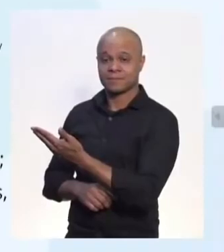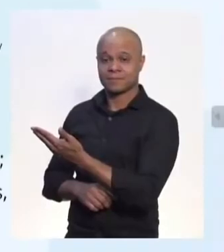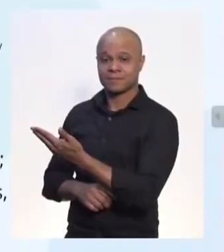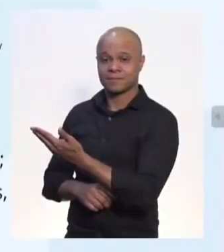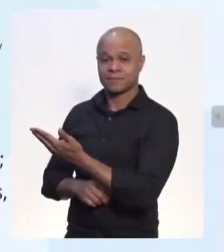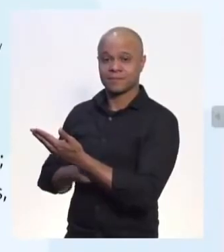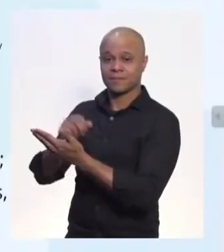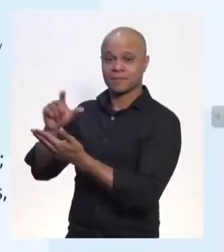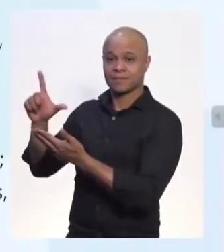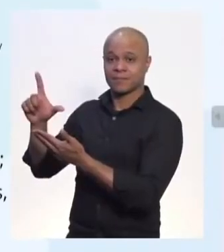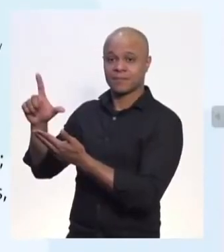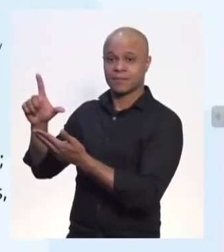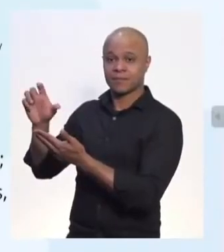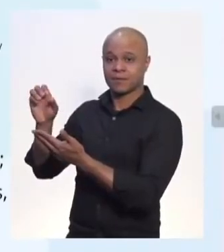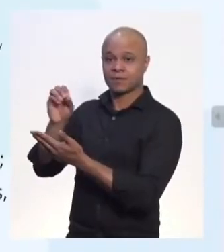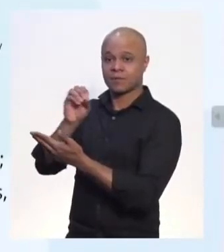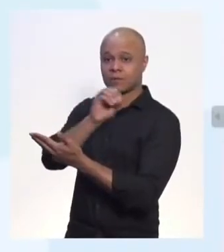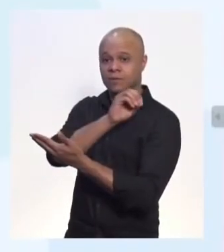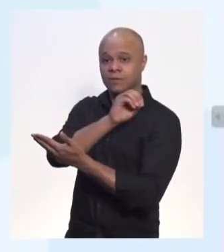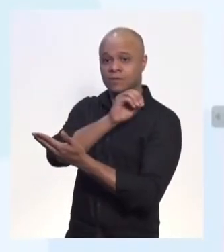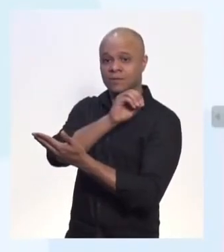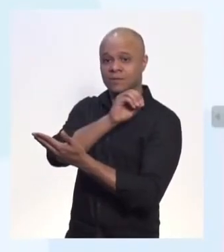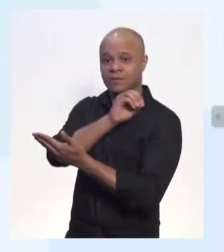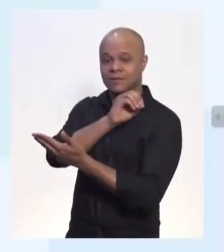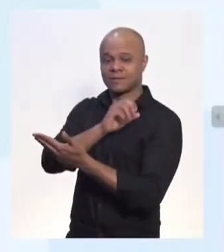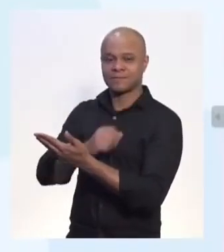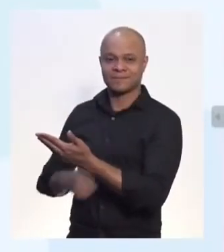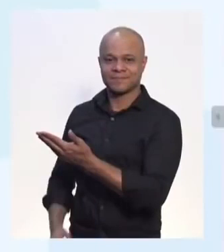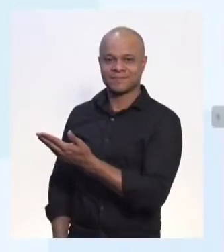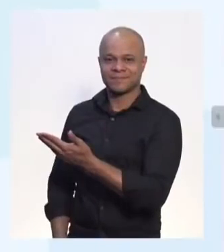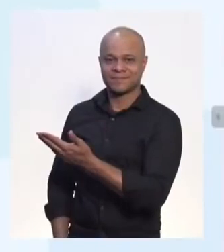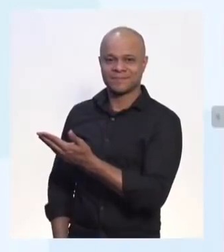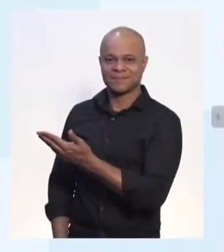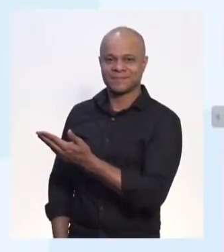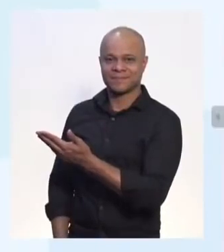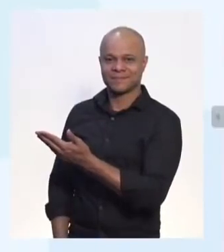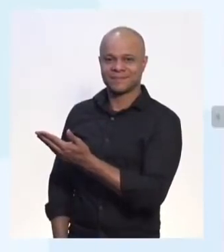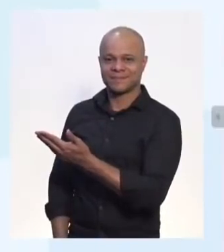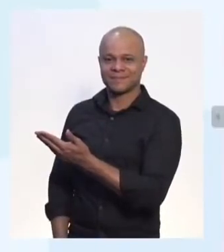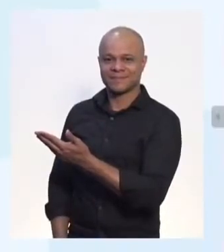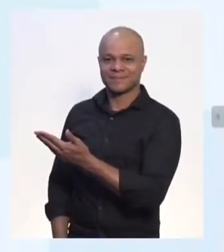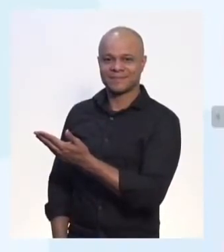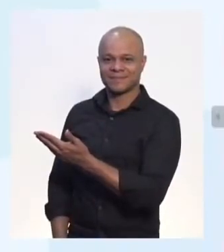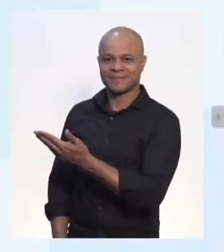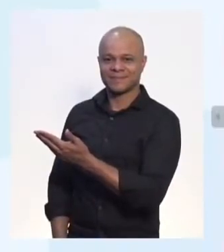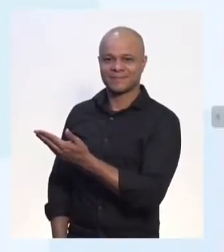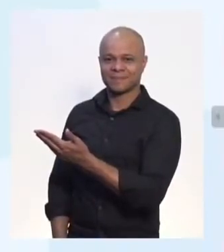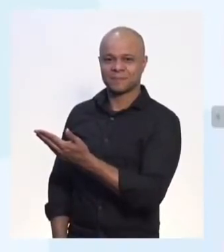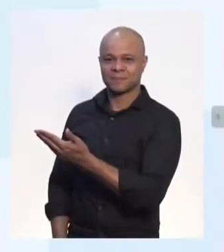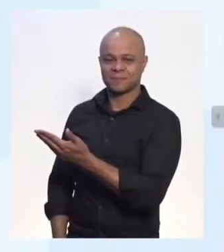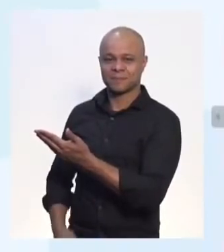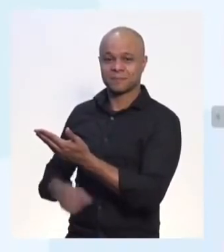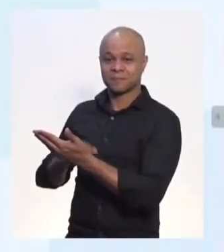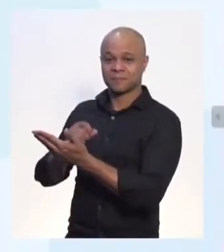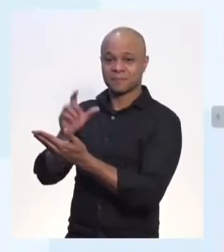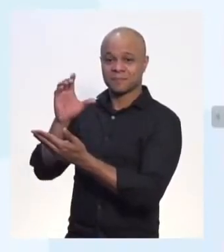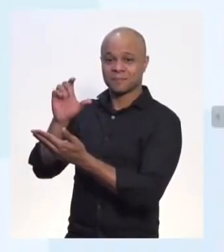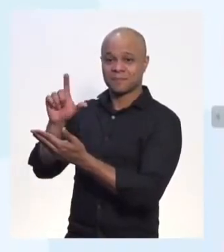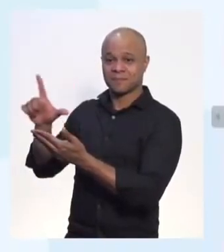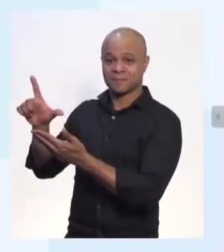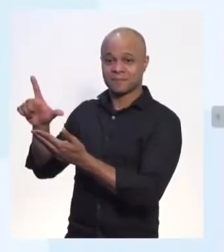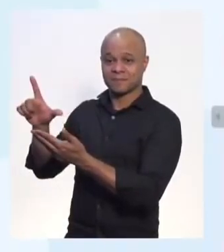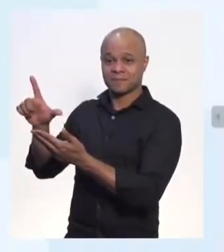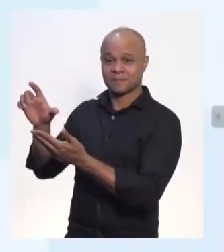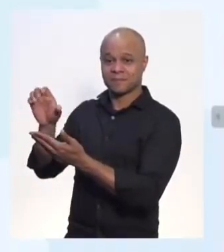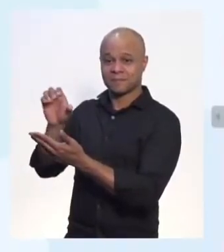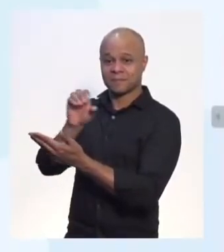leste-oeste. Se vocês olharem lá na Rosa dos Ventos, Osmar, marca para eles o leste-oeste. Olha lá. Rosa dos Ventos. Aqui, ó.